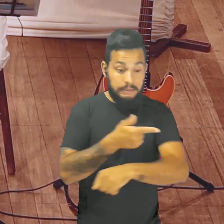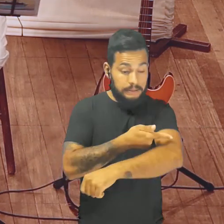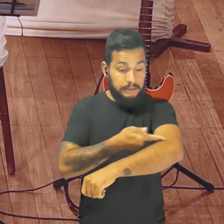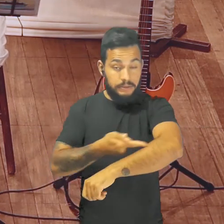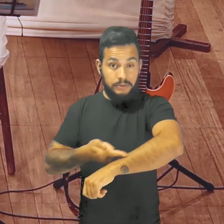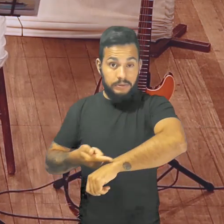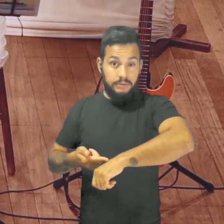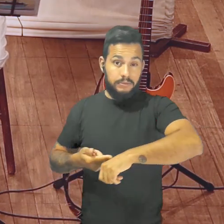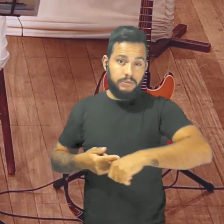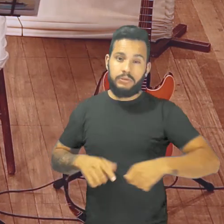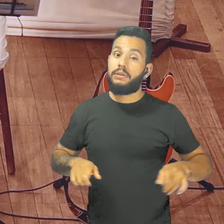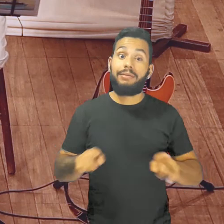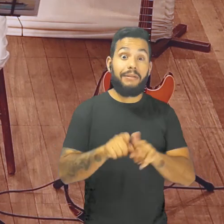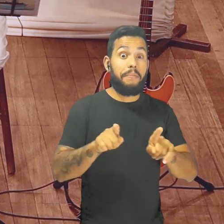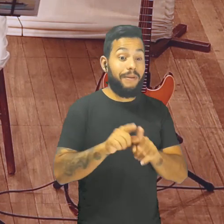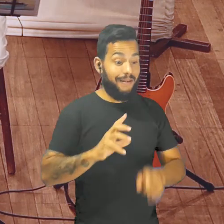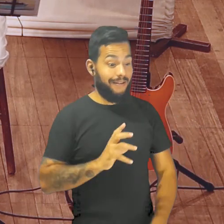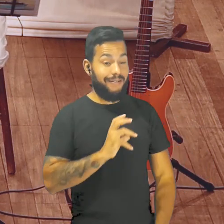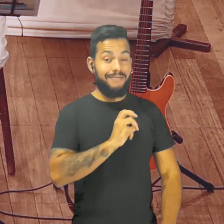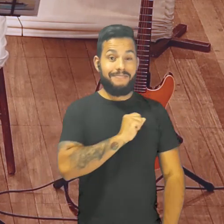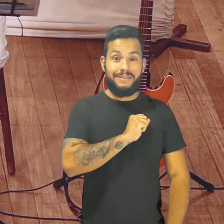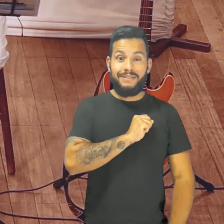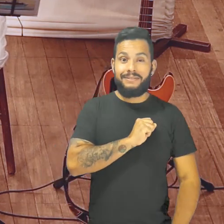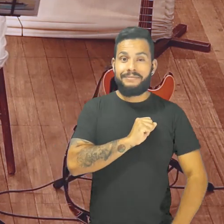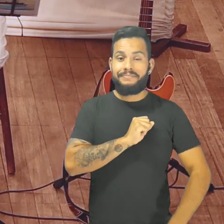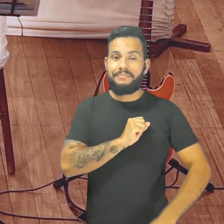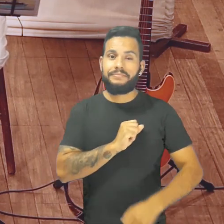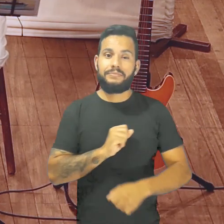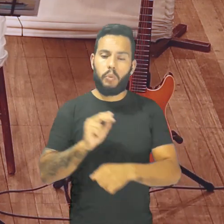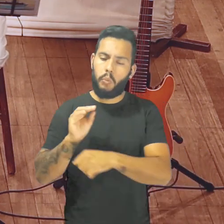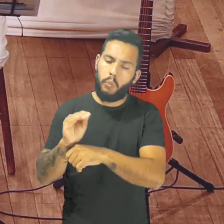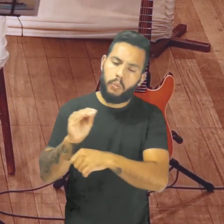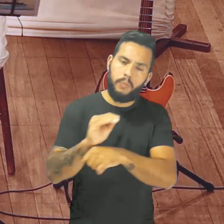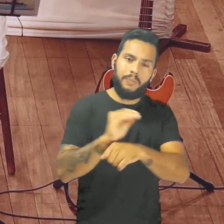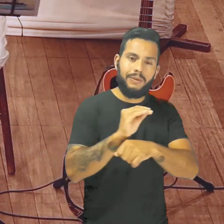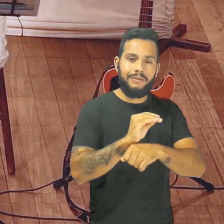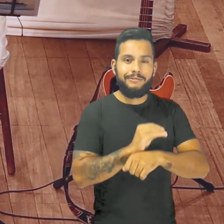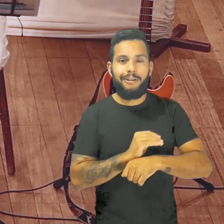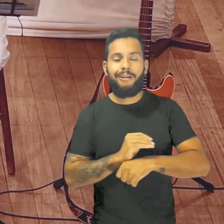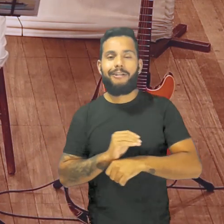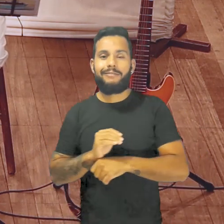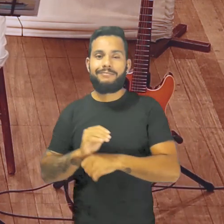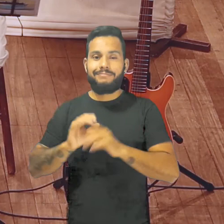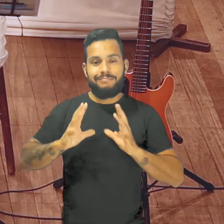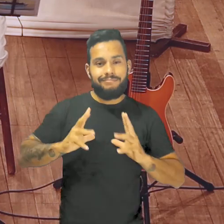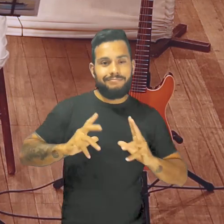educar, sobretudo amar. Preservar, reciclar,